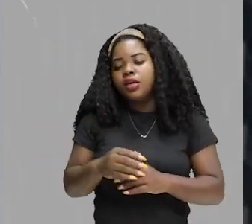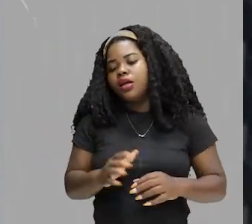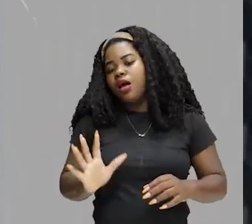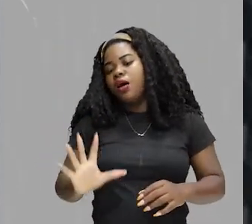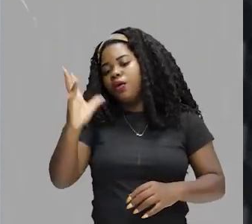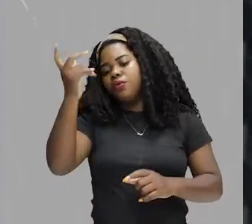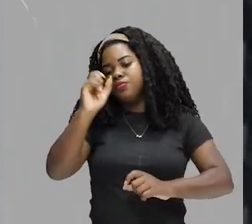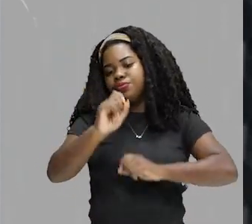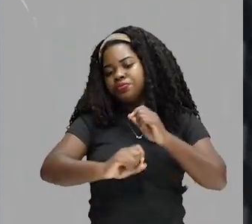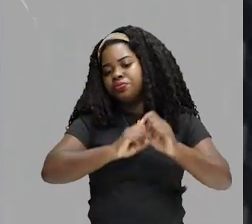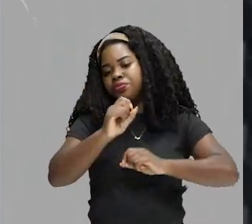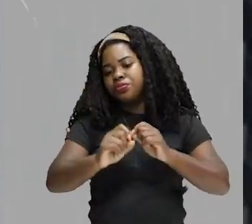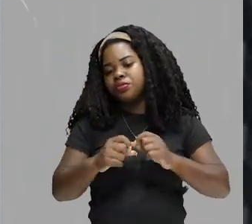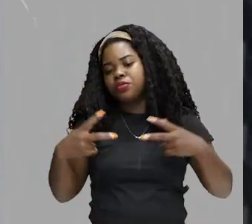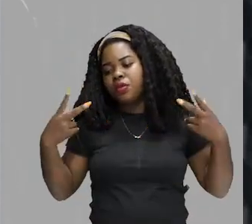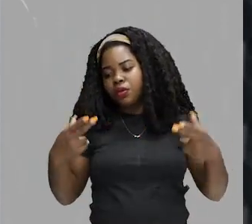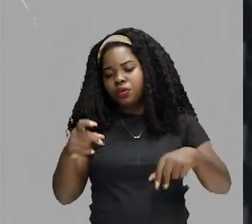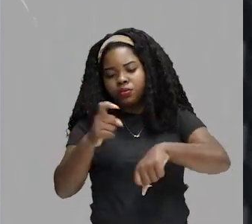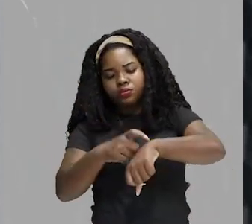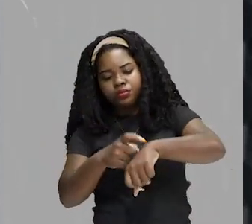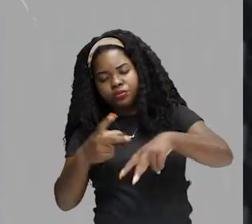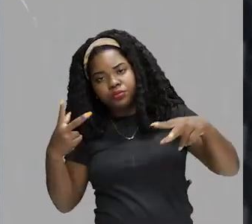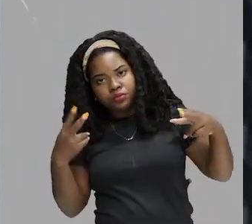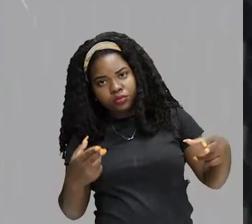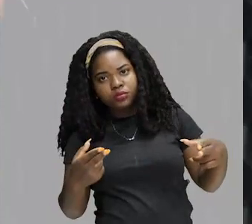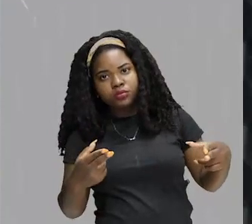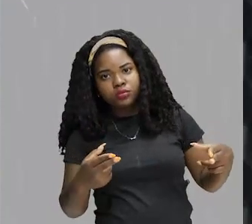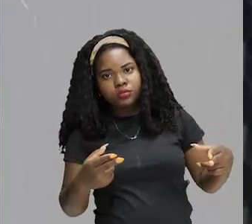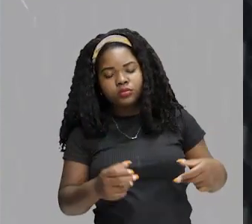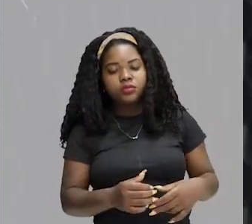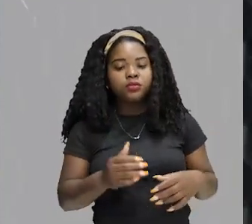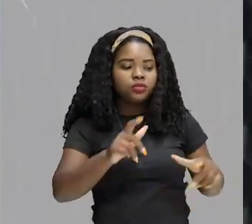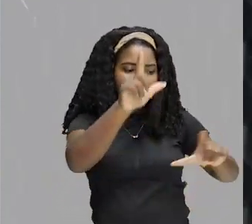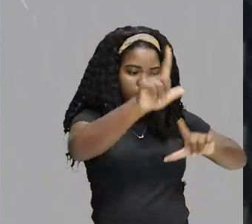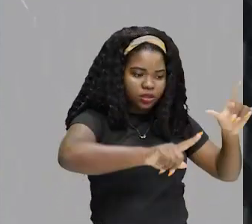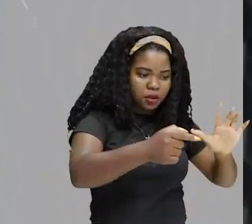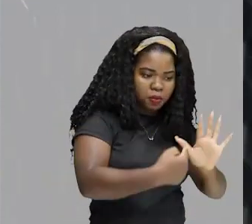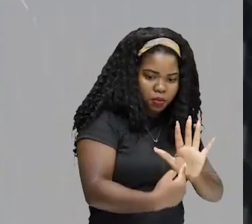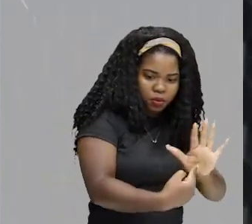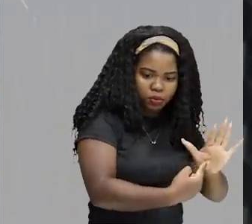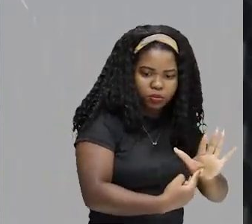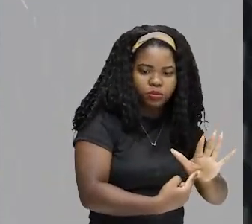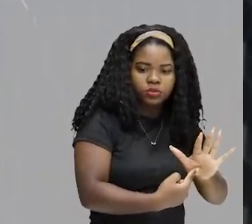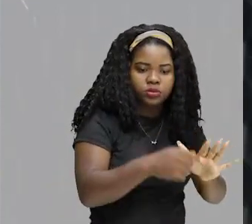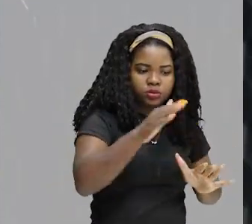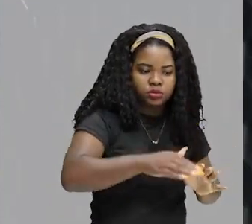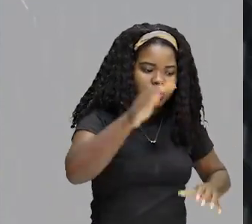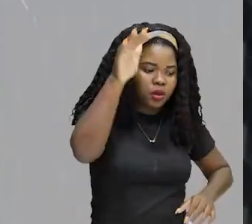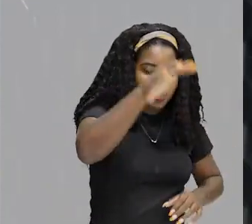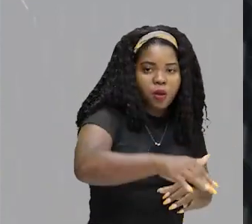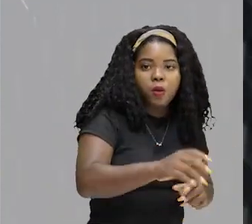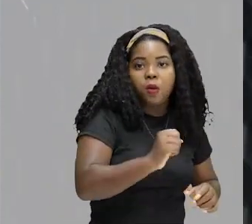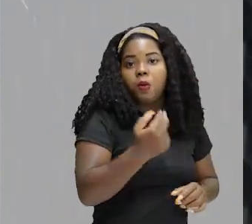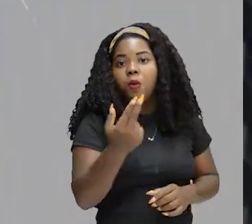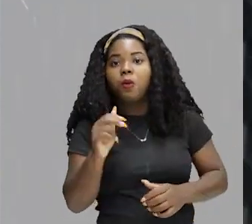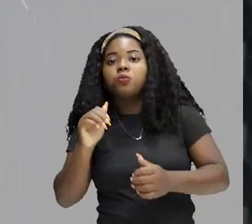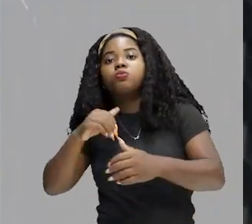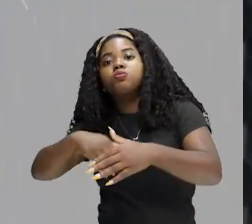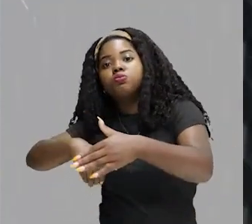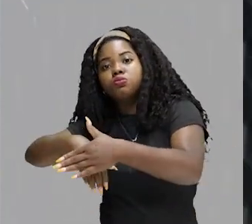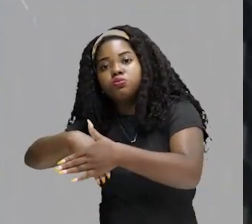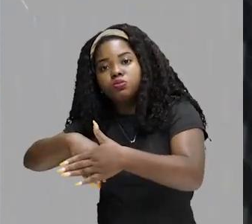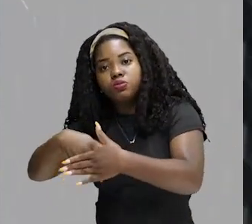ali simultaneamente, no mesmo horário, vai ser mais atrativo para a televisão mostrar uma partida de basquetebol ou uma partida de futebol?